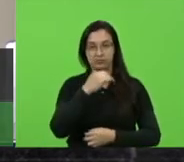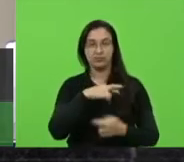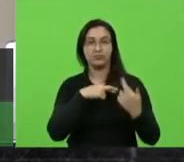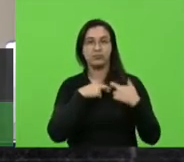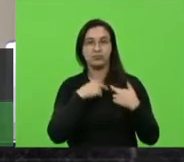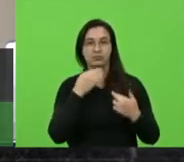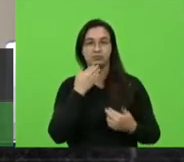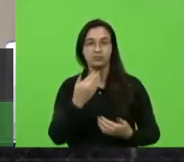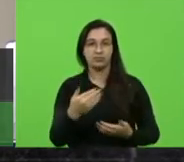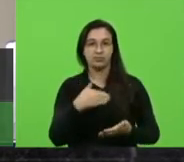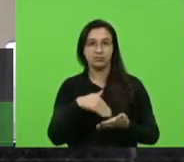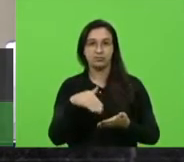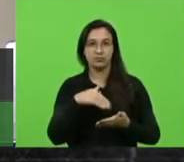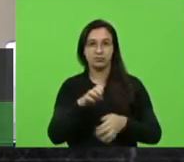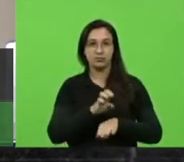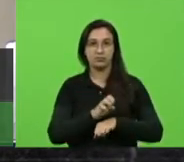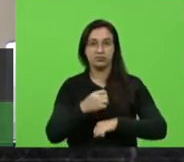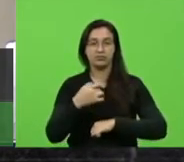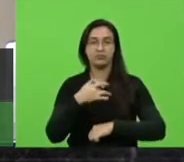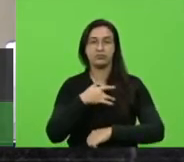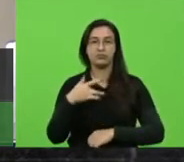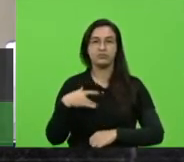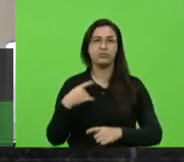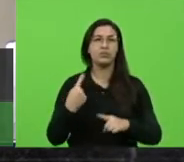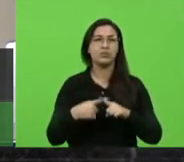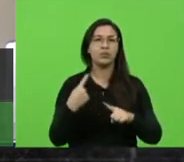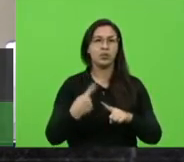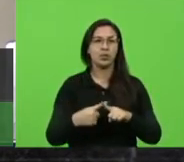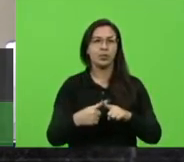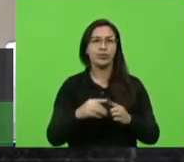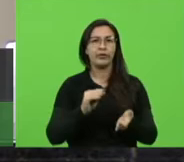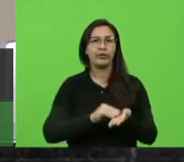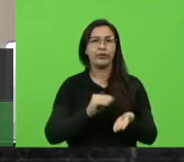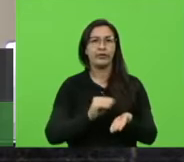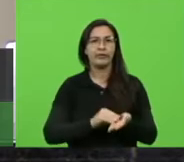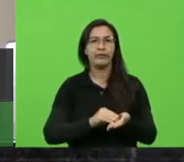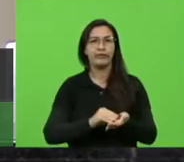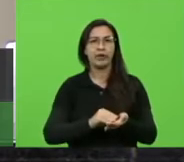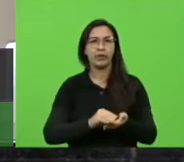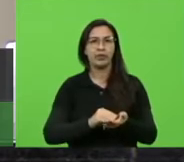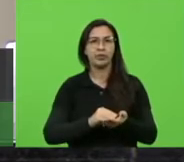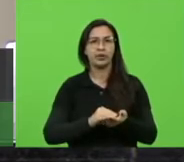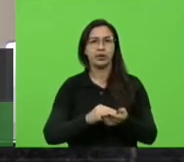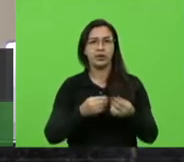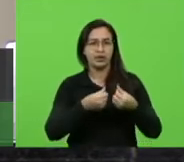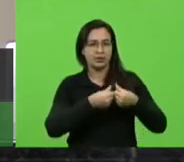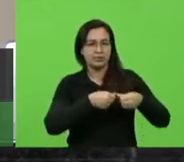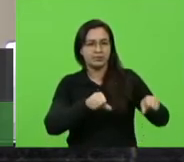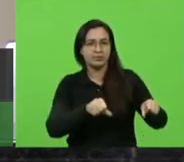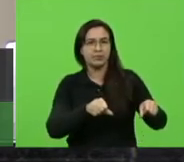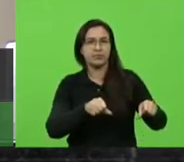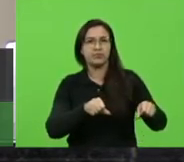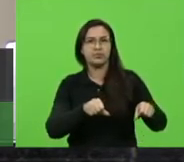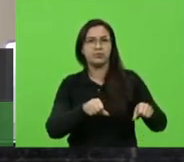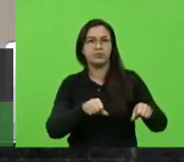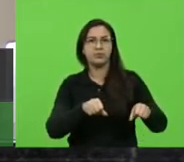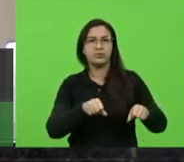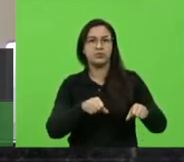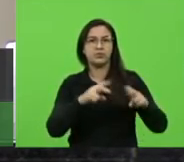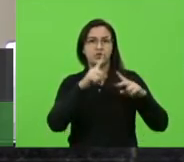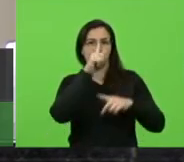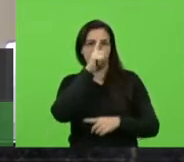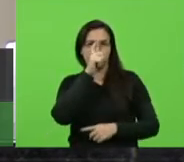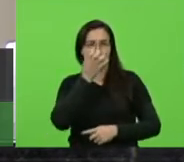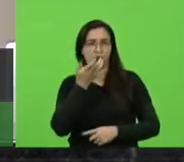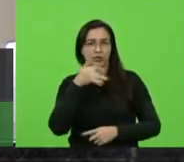Estado da Saúde informações acerca dos motivos que ocasionaram a falta de curativo na forma de película no hospital infantil localizado no